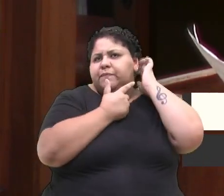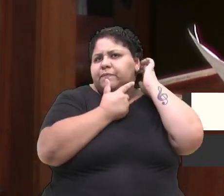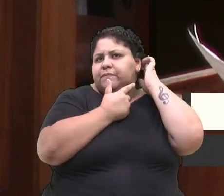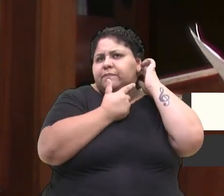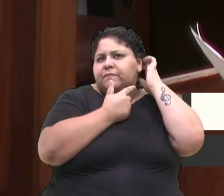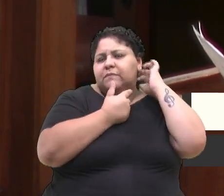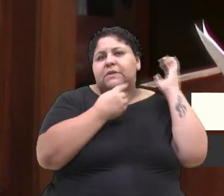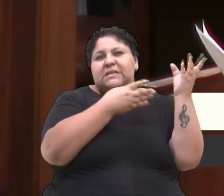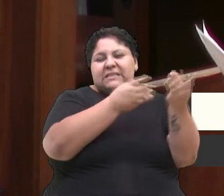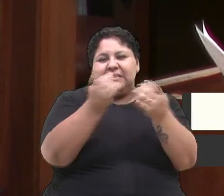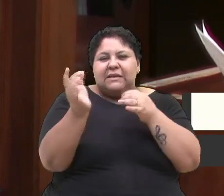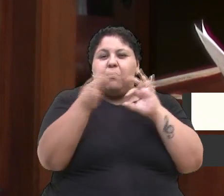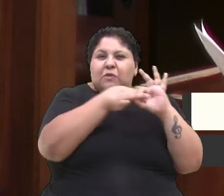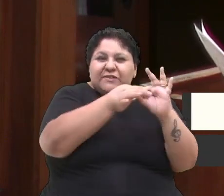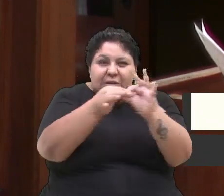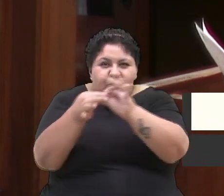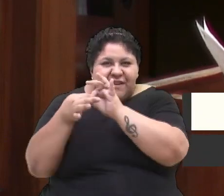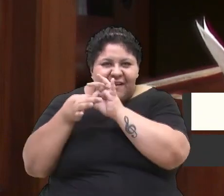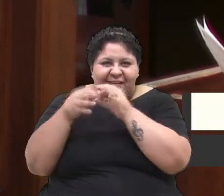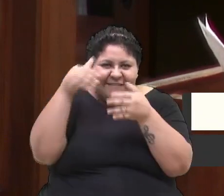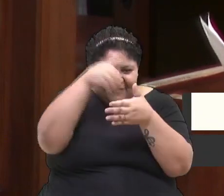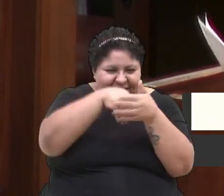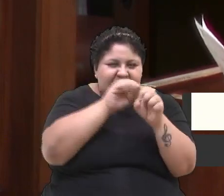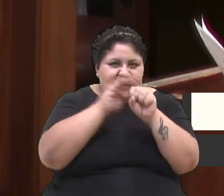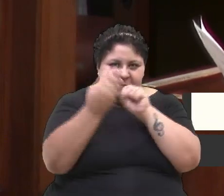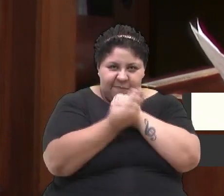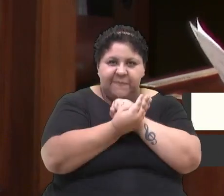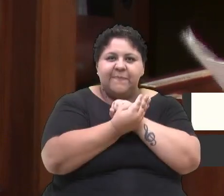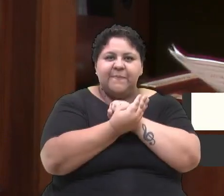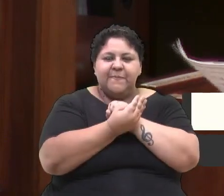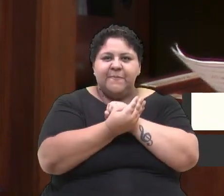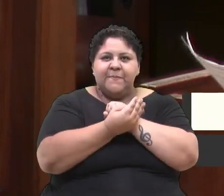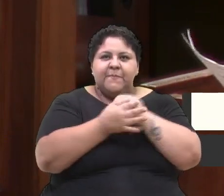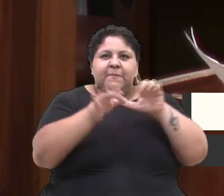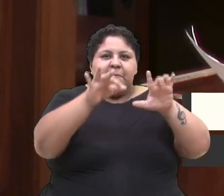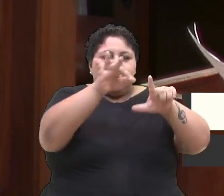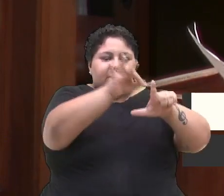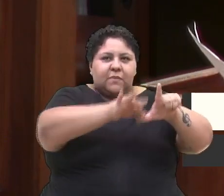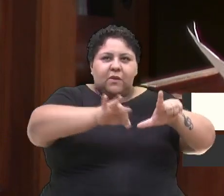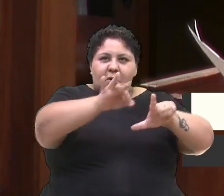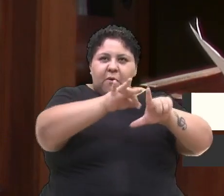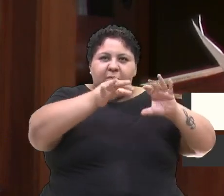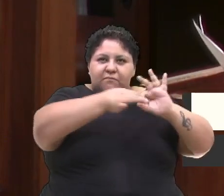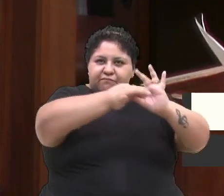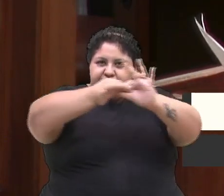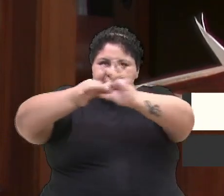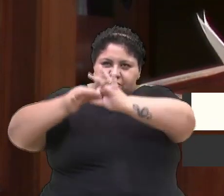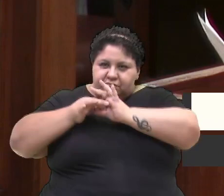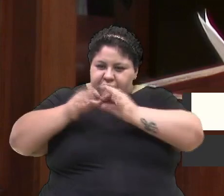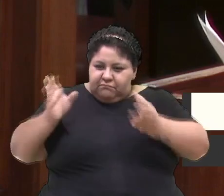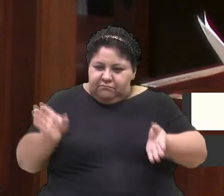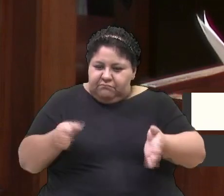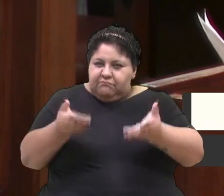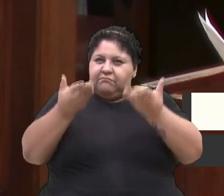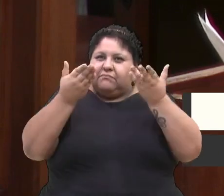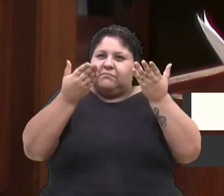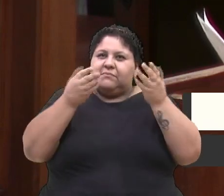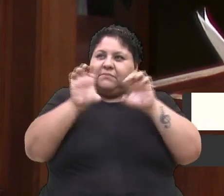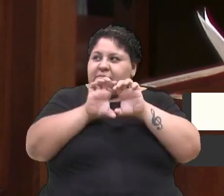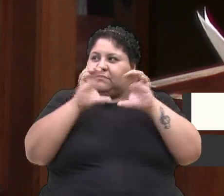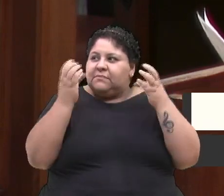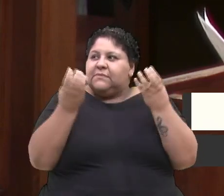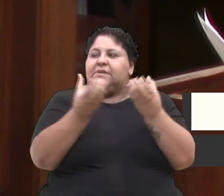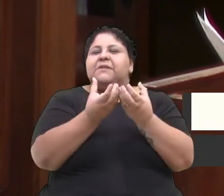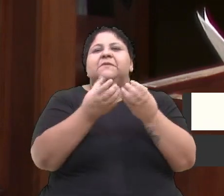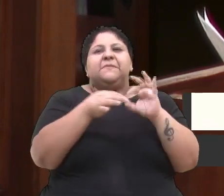muita união ali dentro. O comércio se une em pró do Encanto de Natal, a comunidade se une